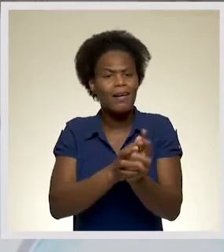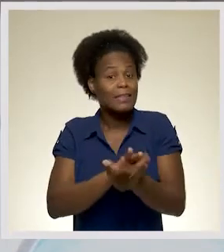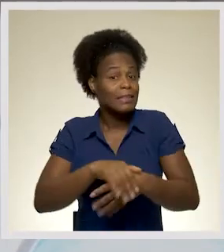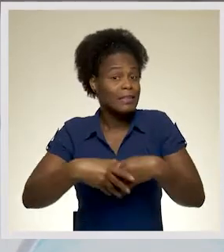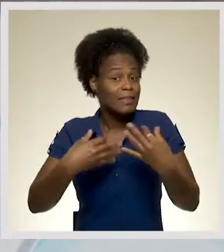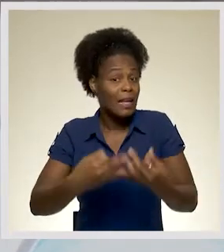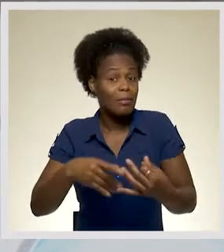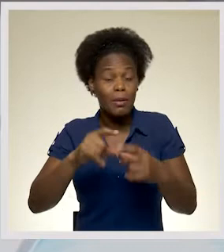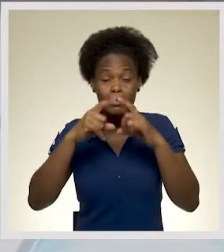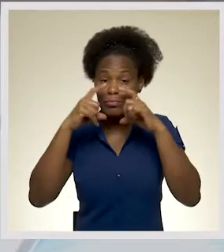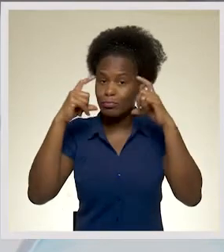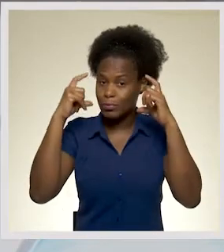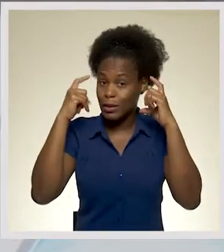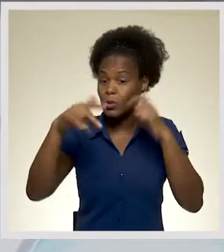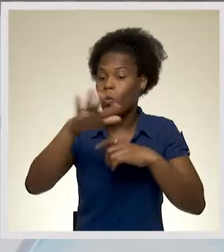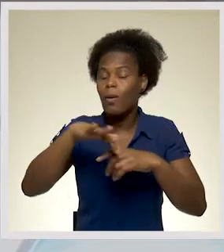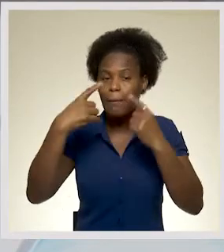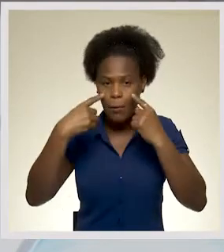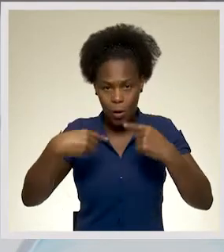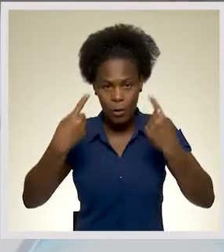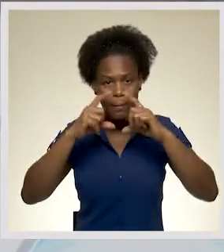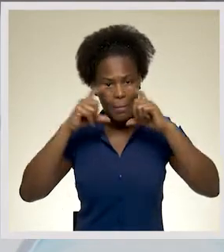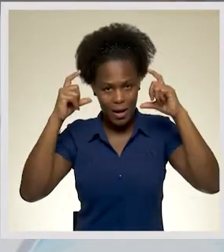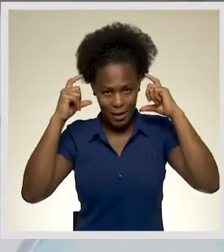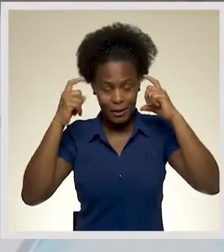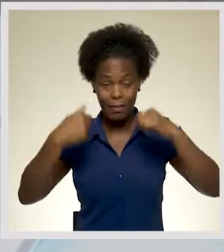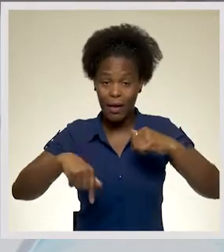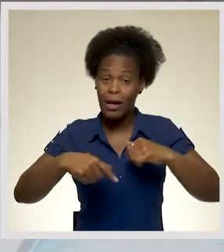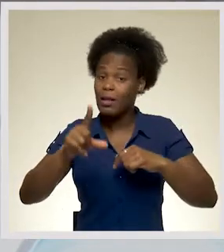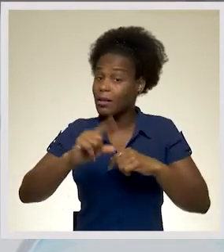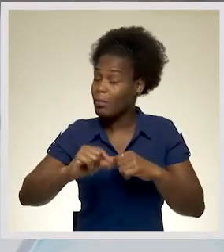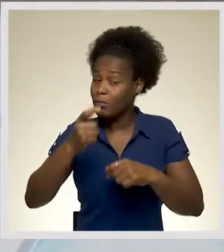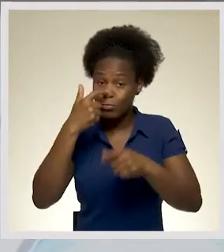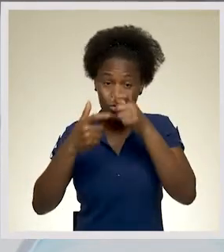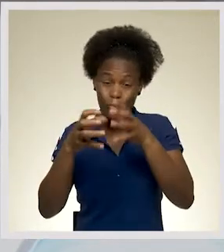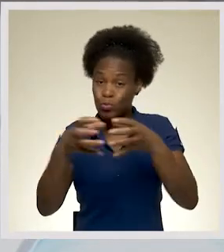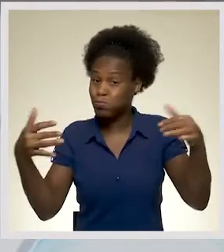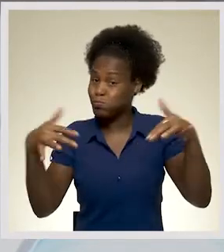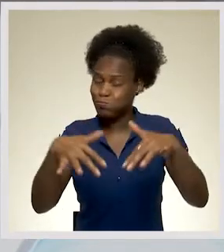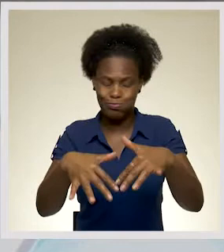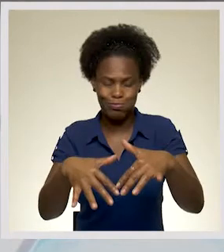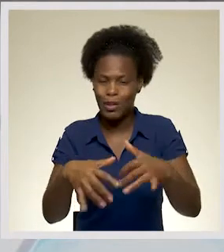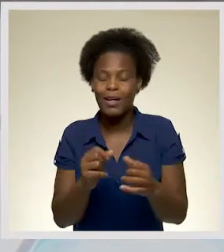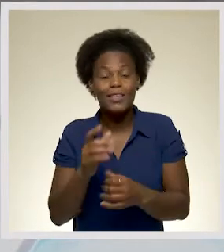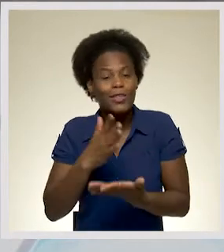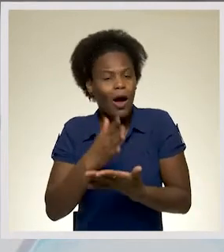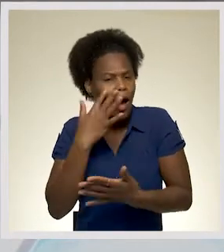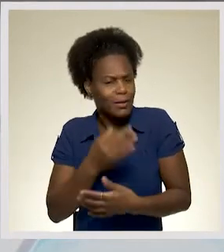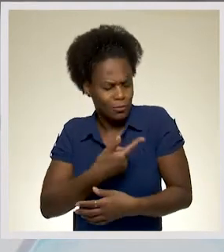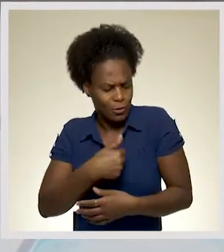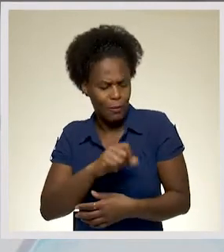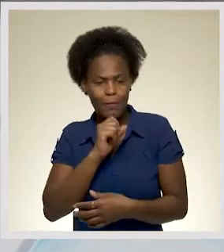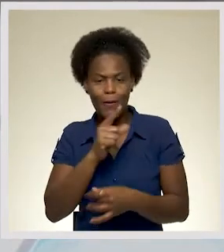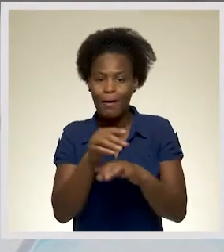utilizar máscaras nos lugares públicos e evitar ajuntamento. Só assim podemos acabar